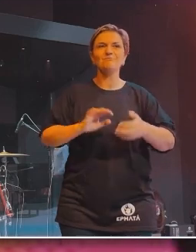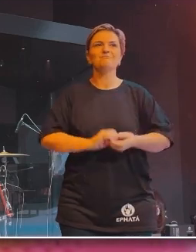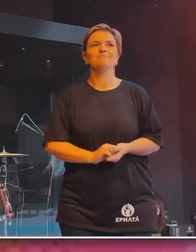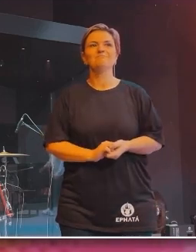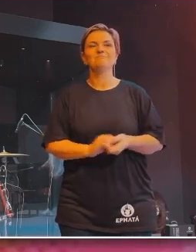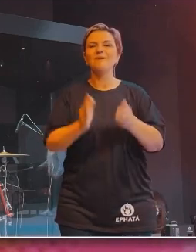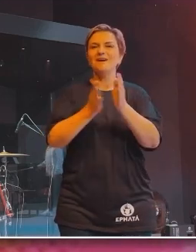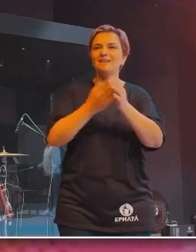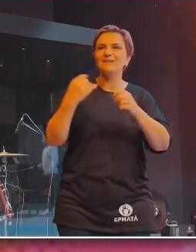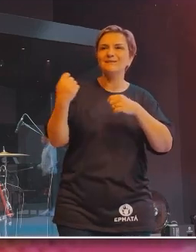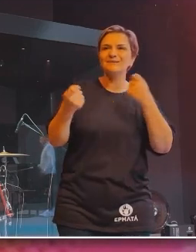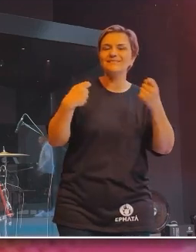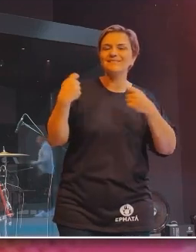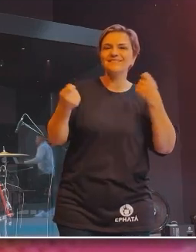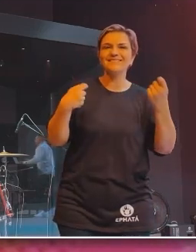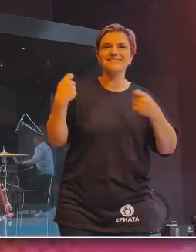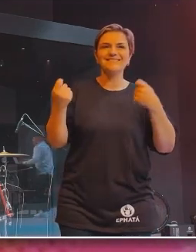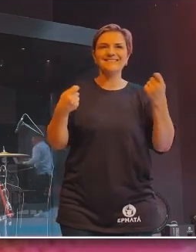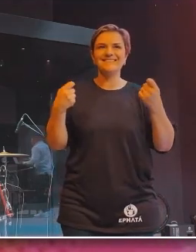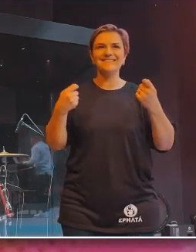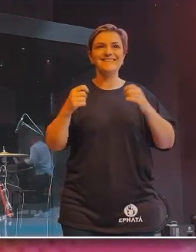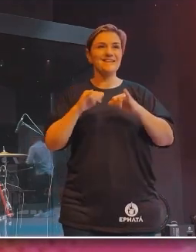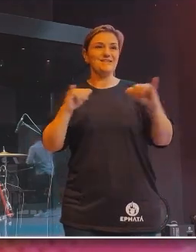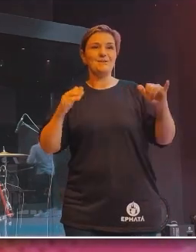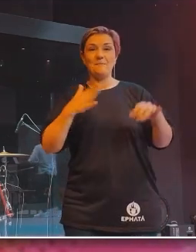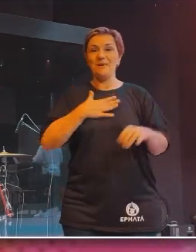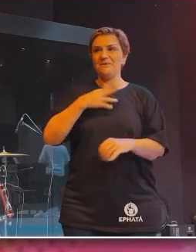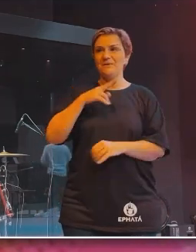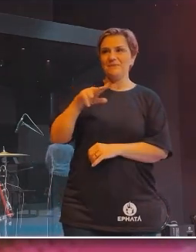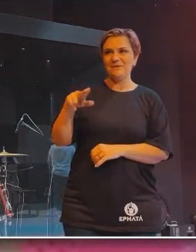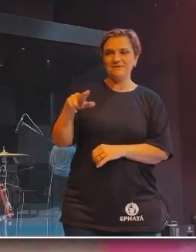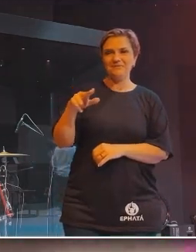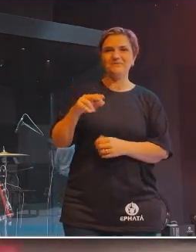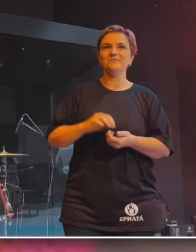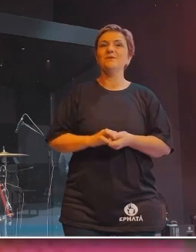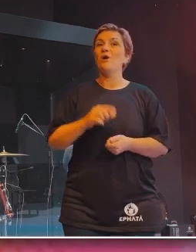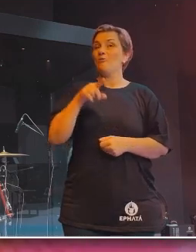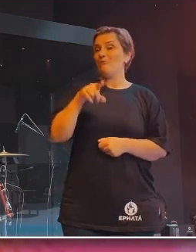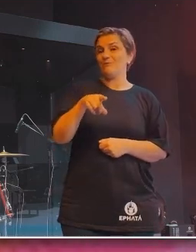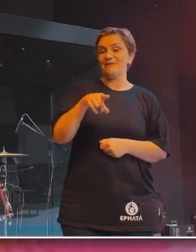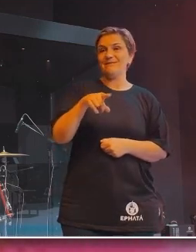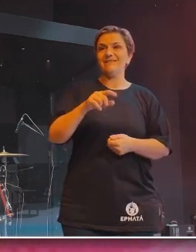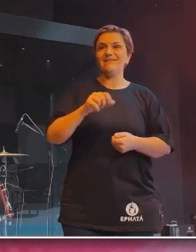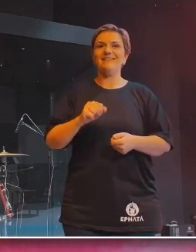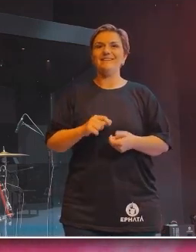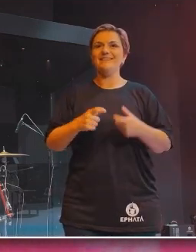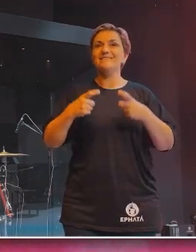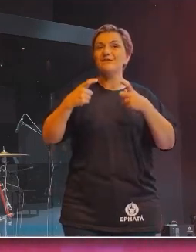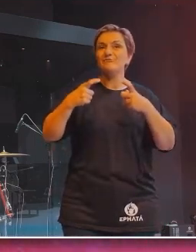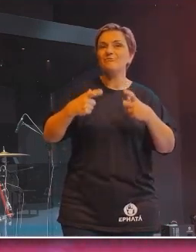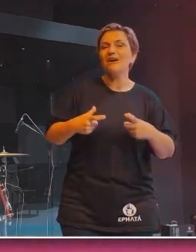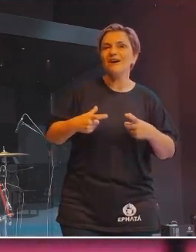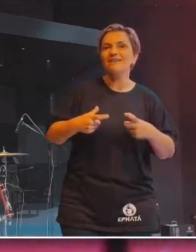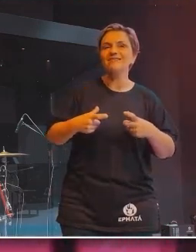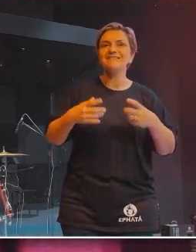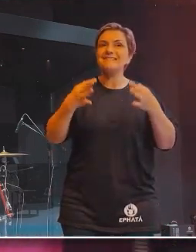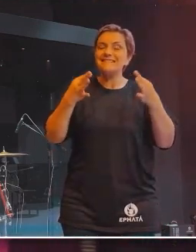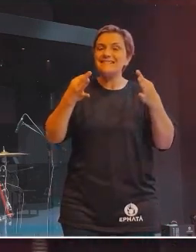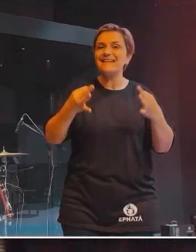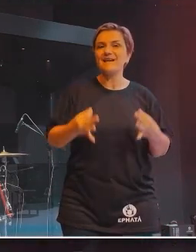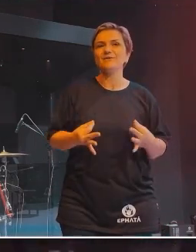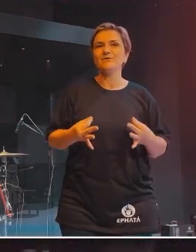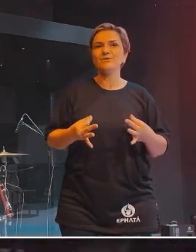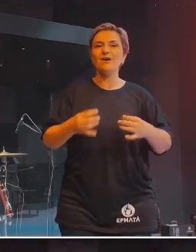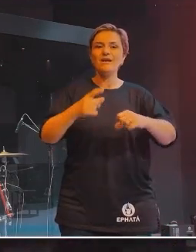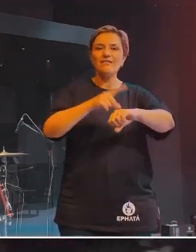Aleluia. Fala para ele: meu irmão, você está no lugar certo,